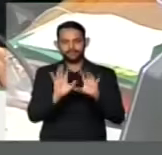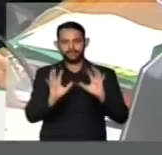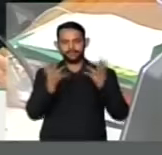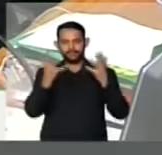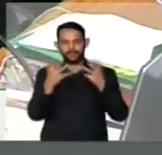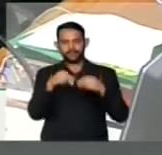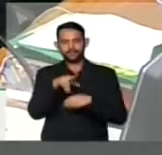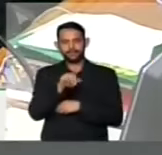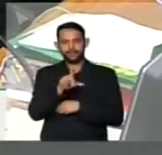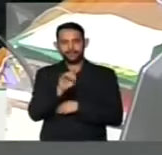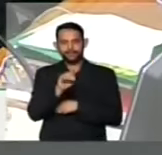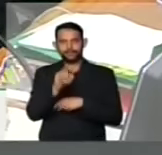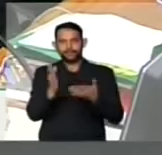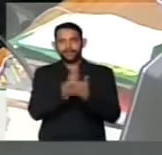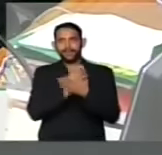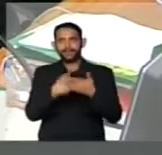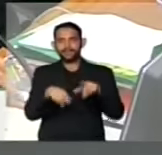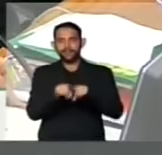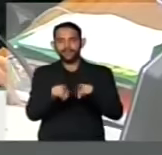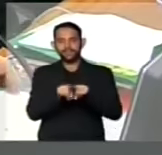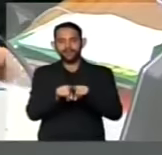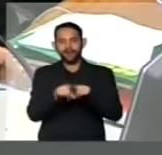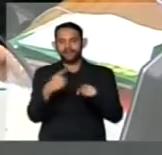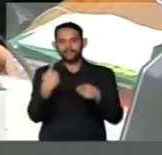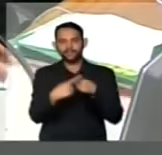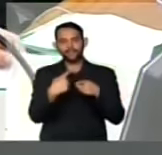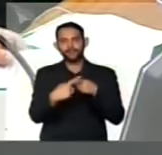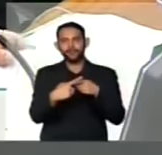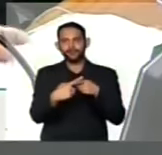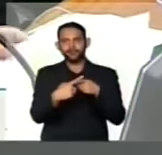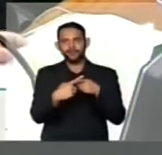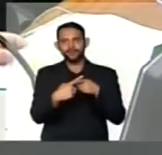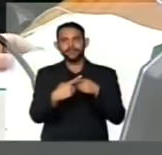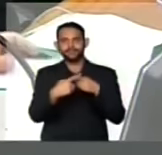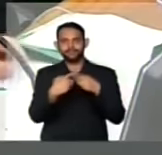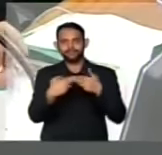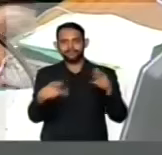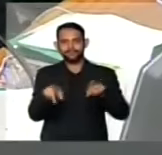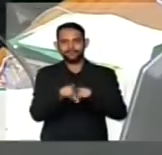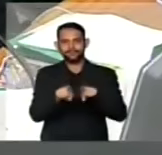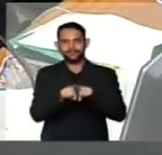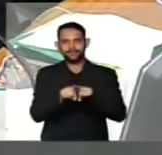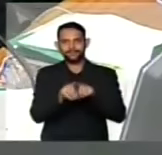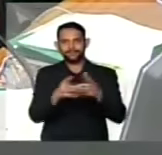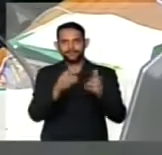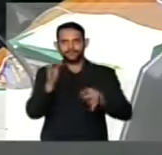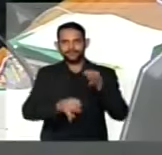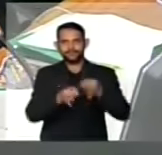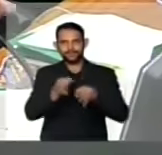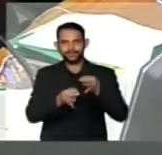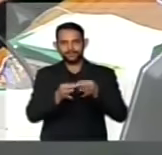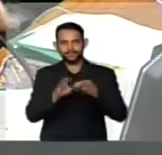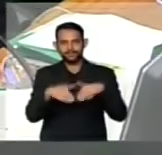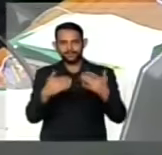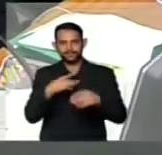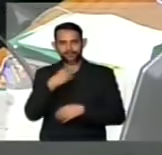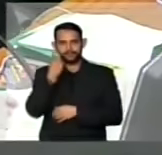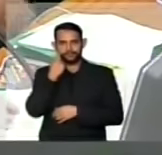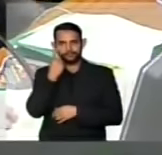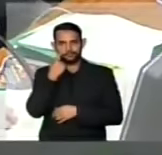as nulidades, de tanto ver prosperar a desonra, de tanto ver crescer a injustiça, de tanto